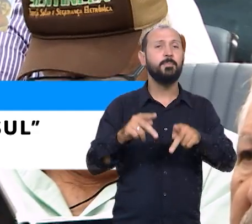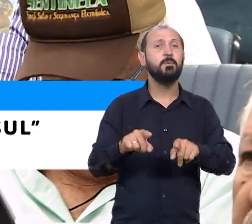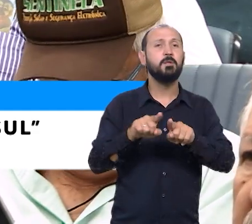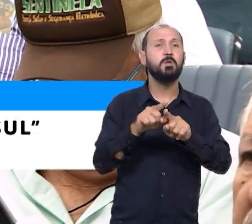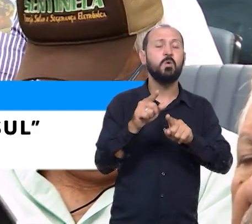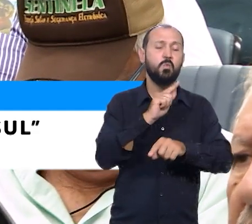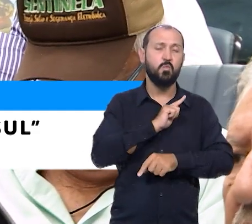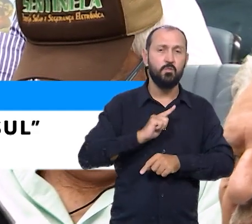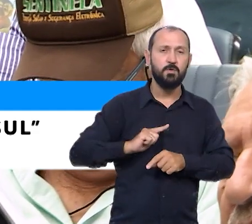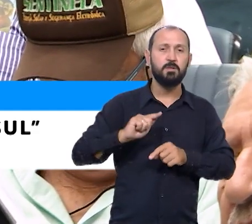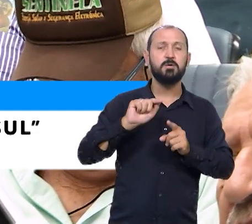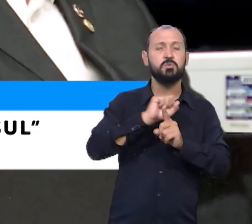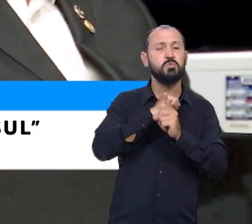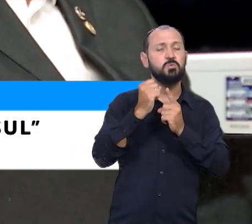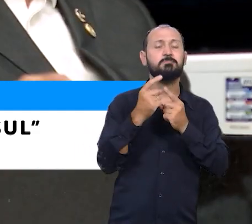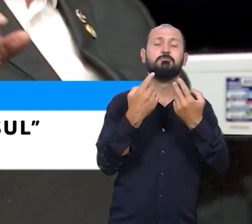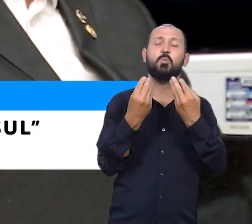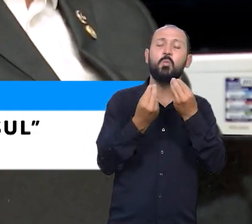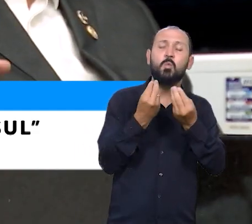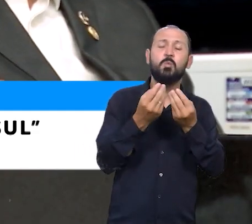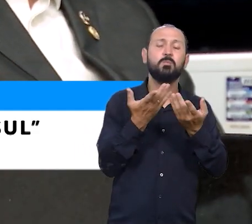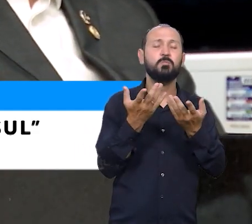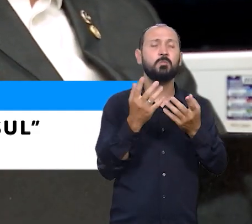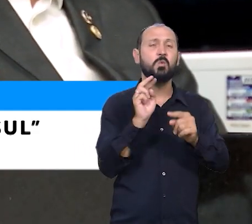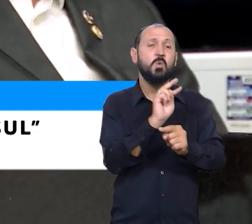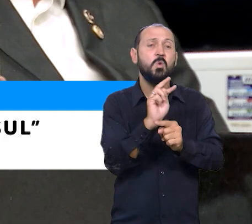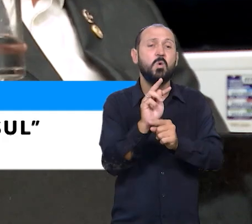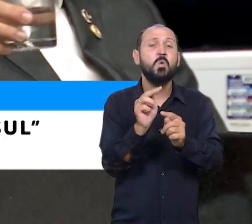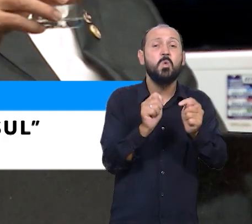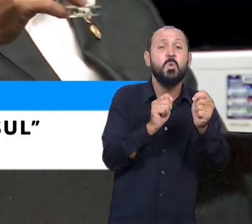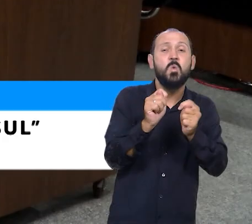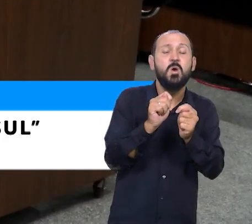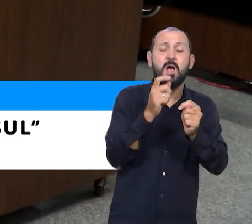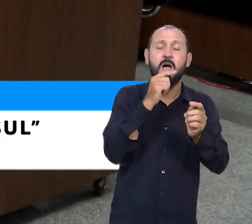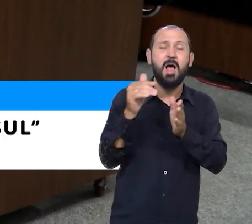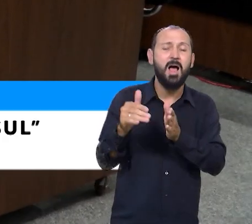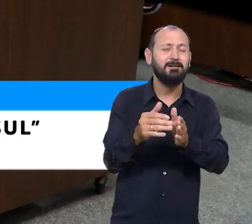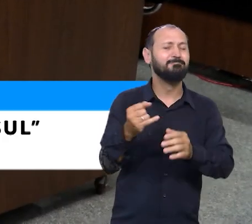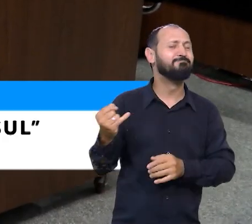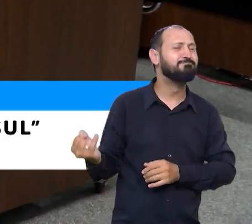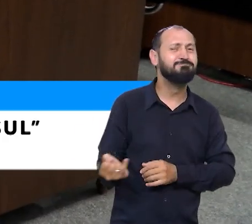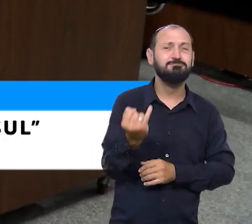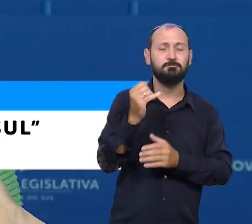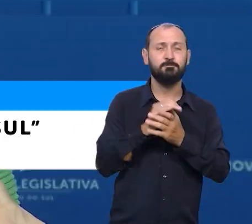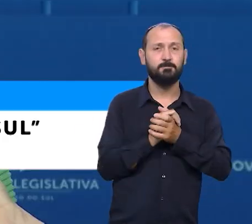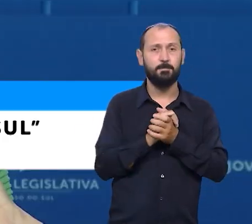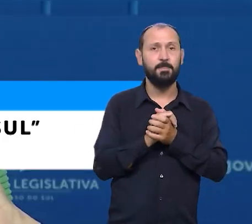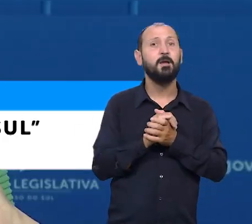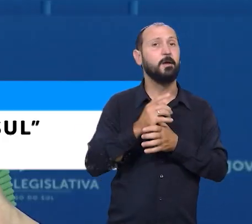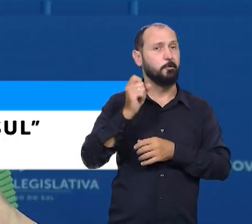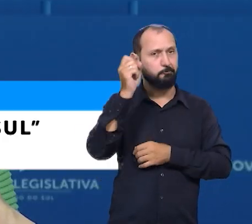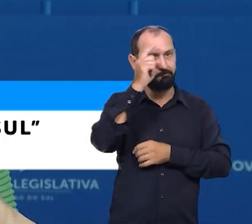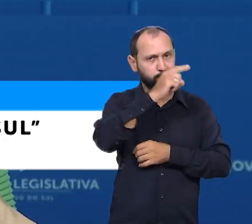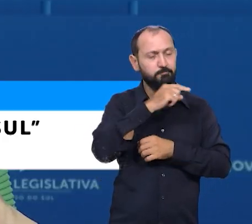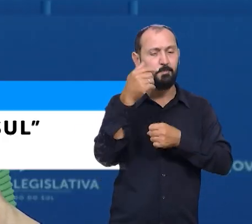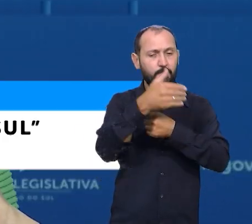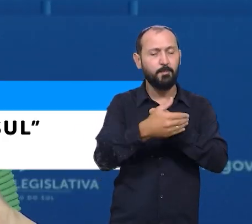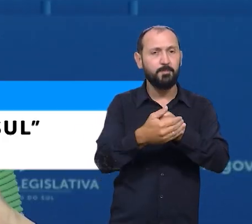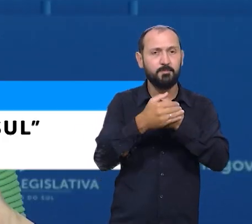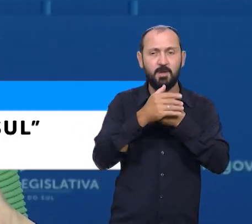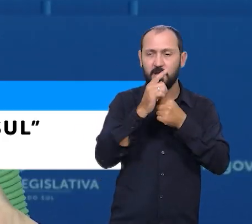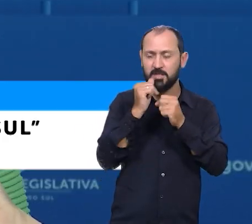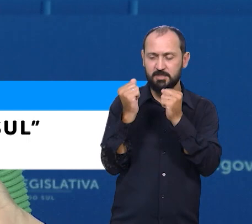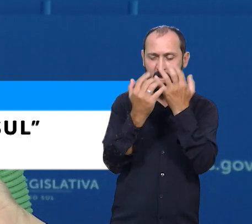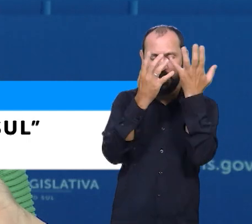e com toda a sociedade em geral, medidas de preservação desse recurso natural tão importante. É um grande desafio proteger